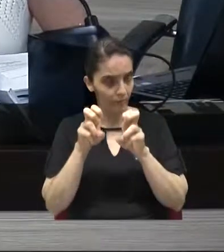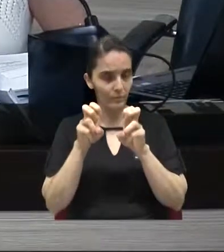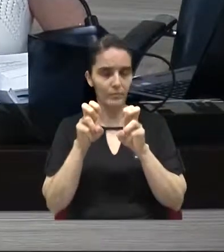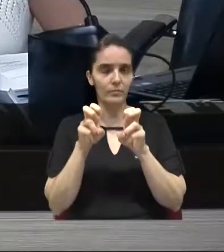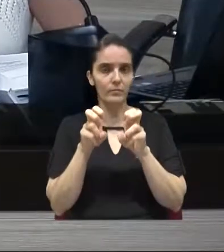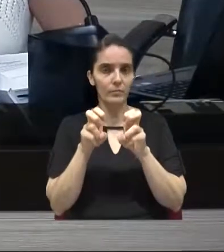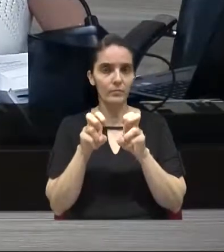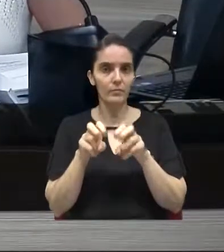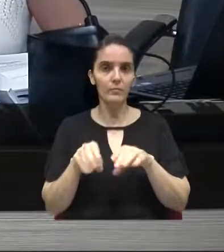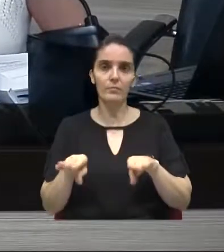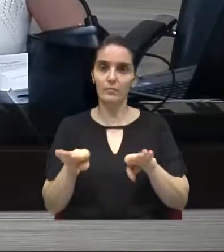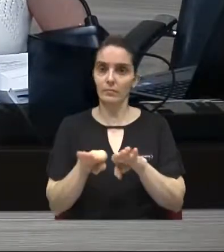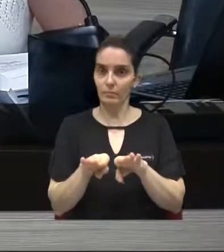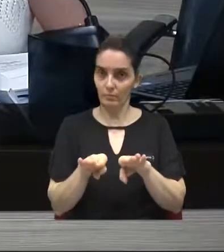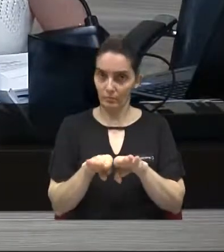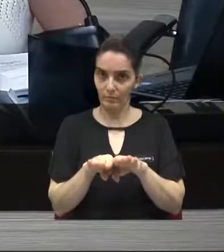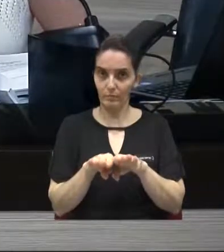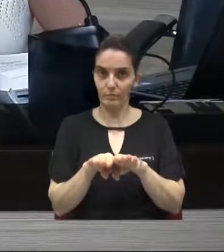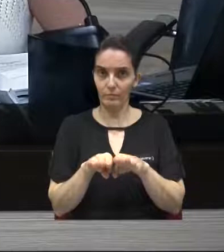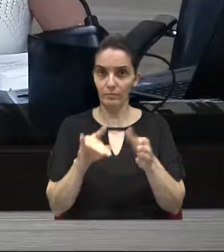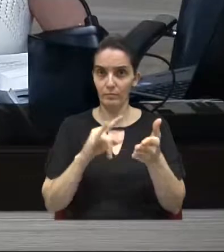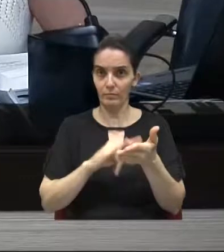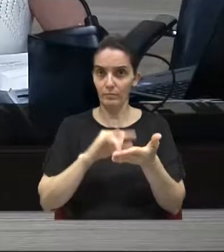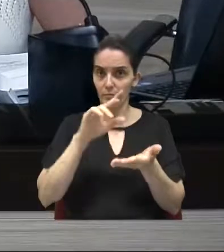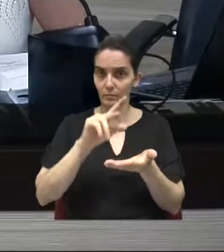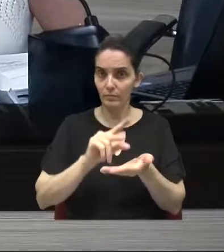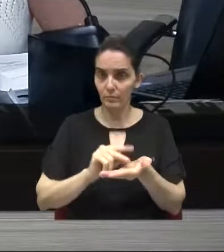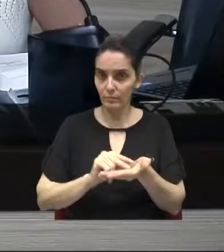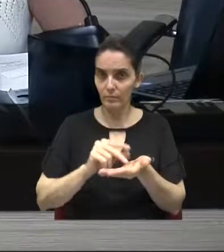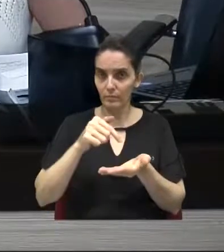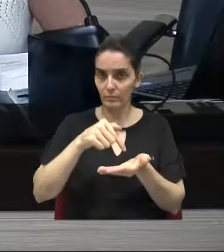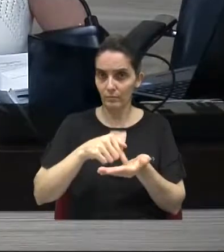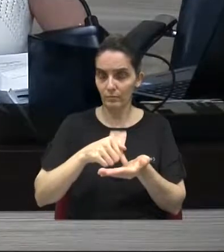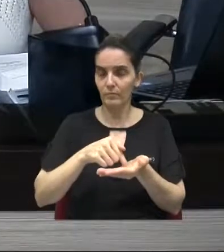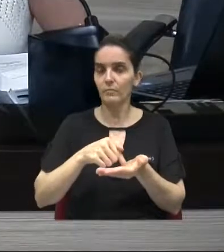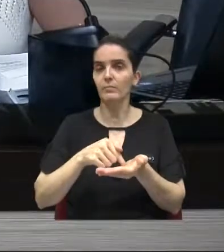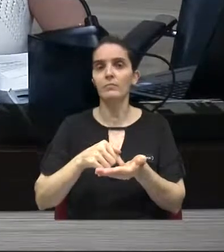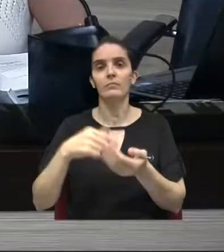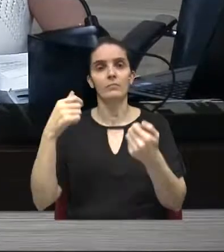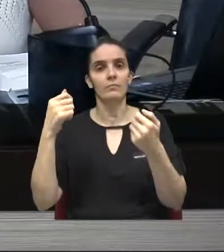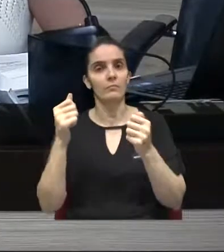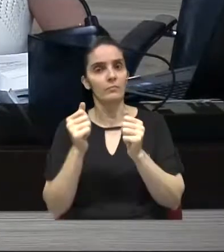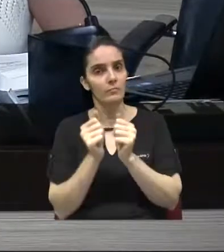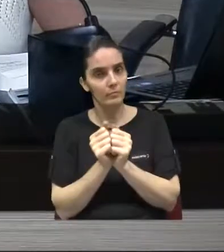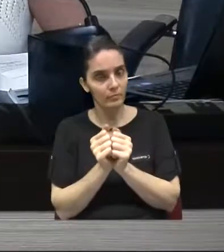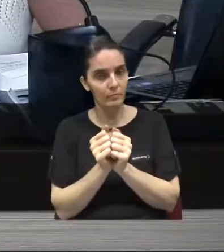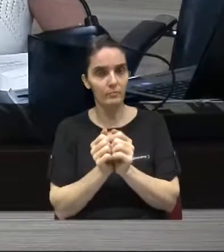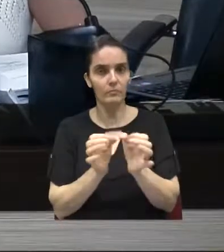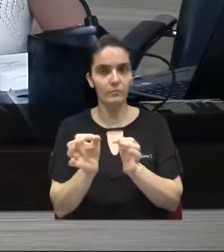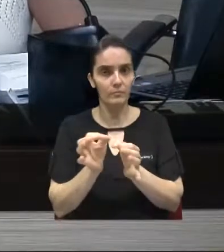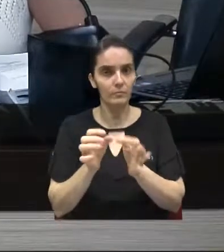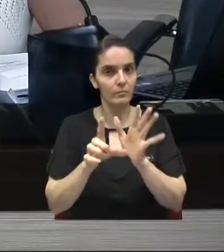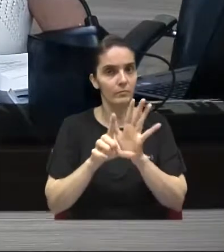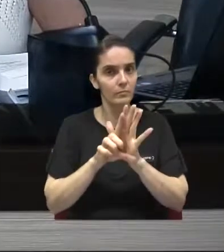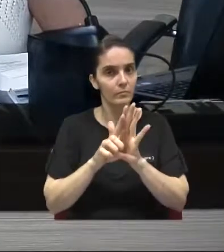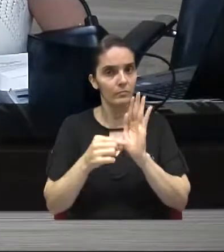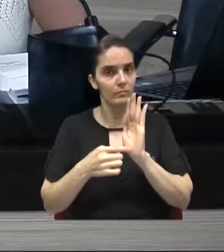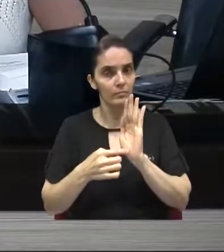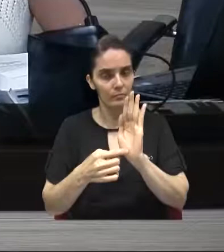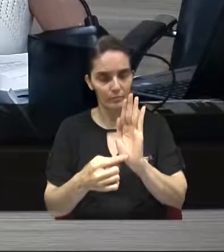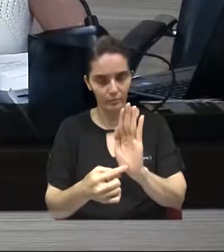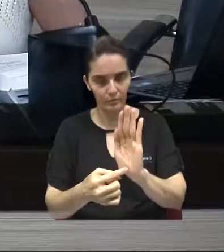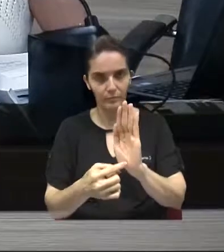sua apresentação, bem como a documentação anexa, no sentido que a mesma faça parte integrante do projeto de lei